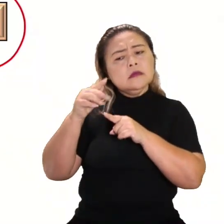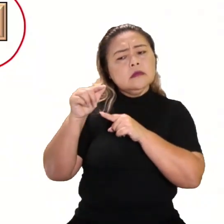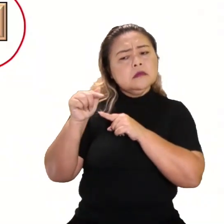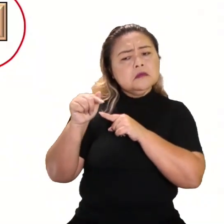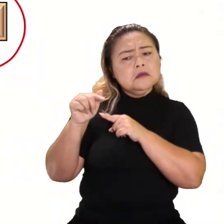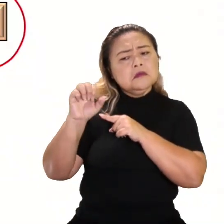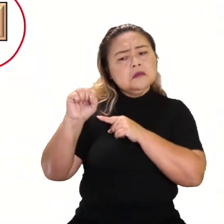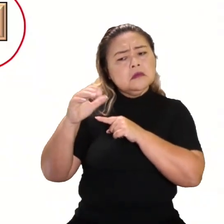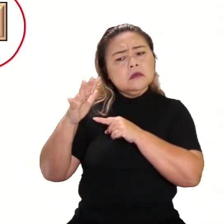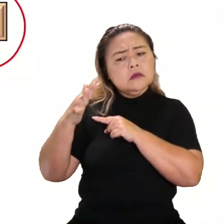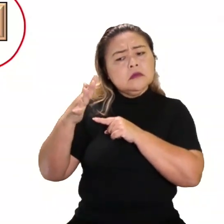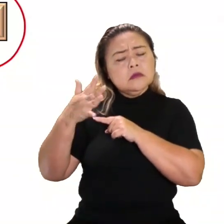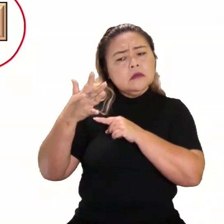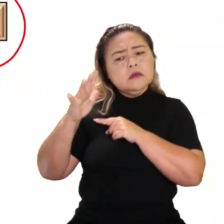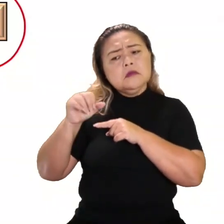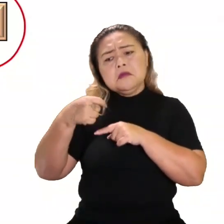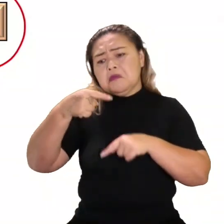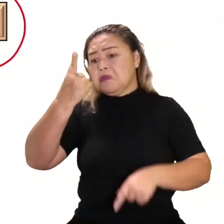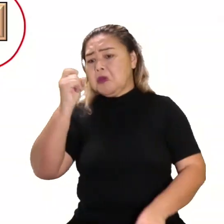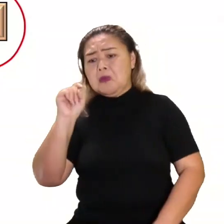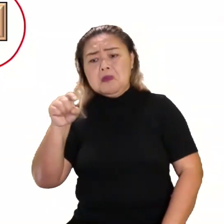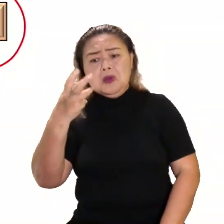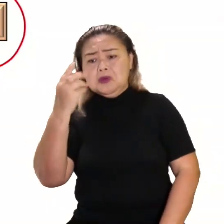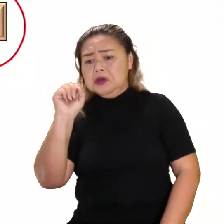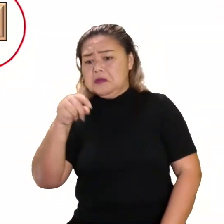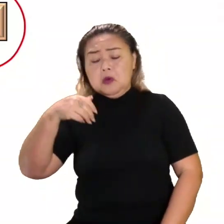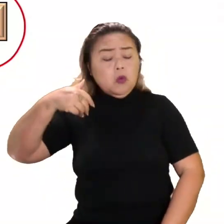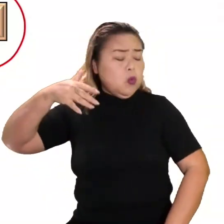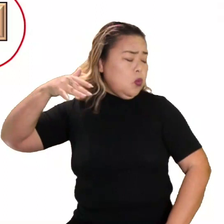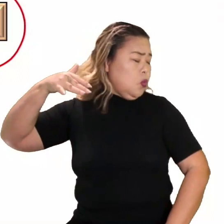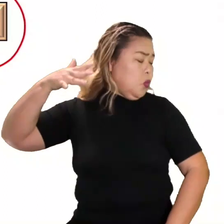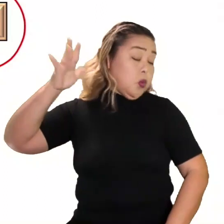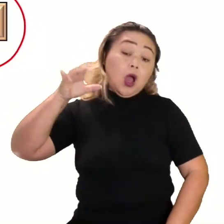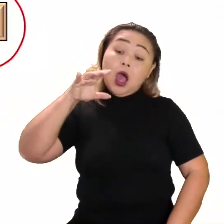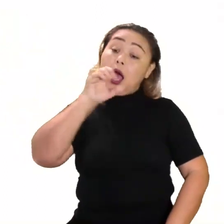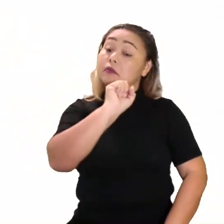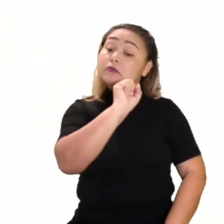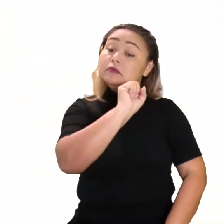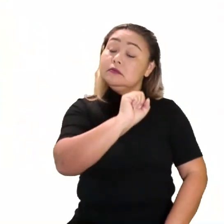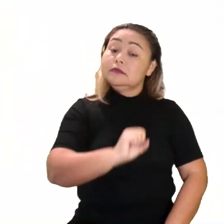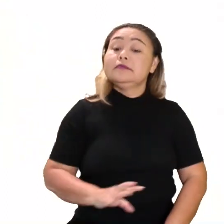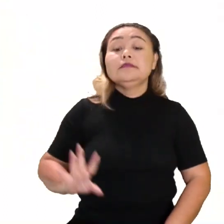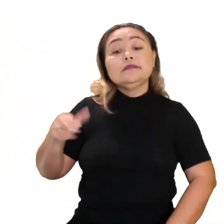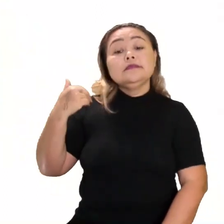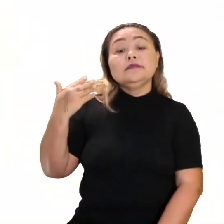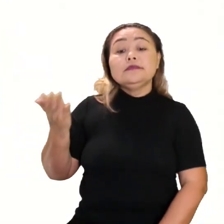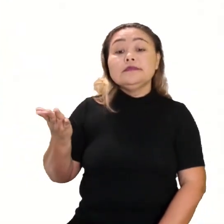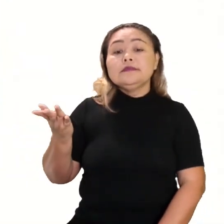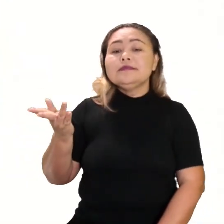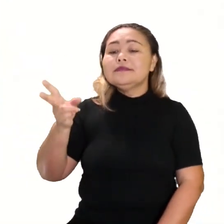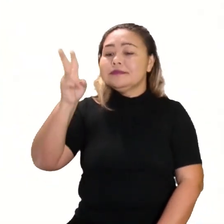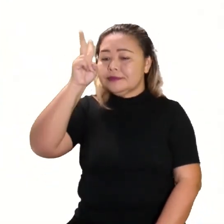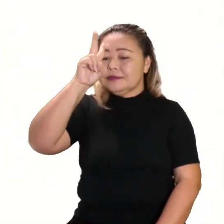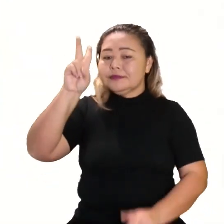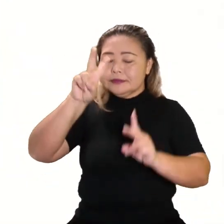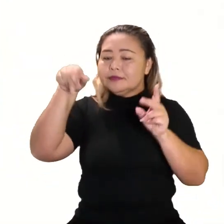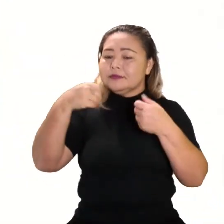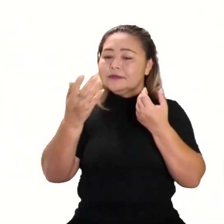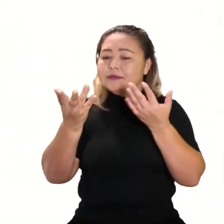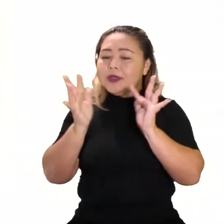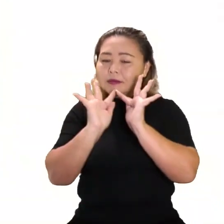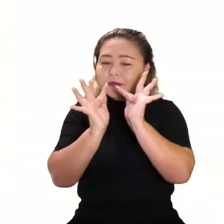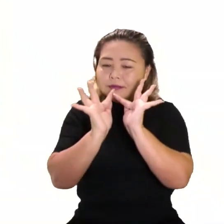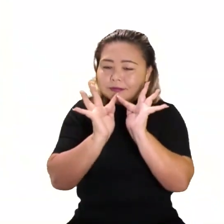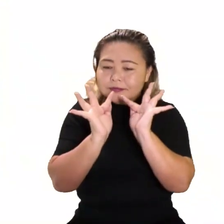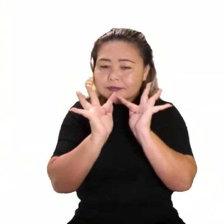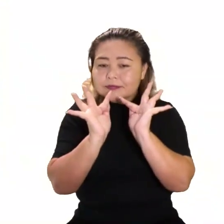7º, 8º termo já passou de 1.000, de 3.000 e já vai rápido, né? Olha aqui, vamos ao assunto do boato. Lembra do